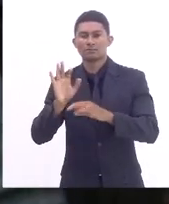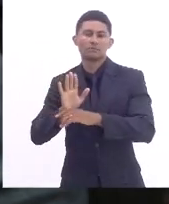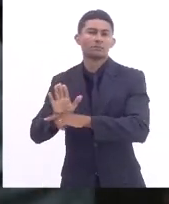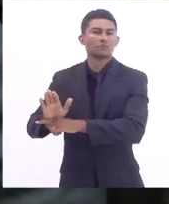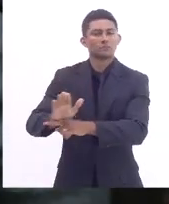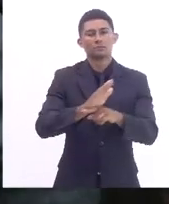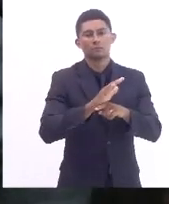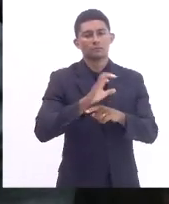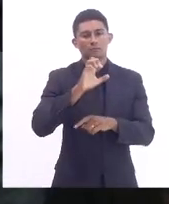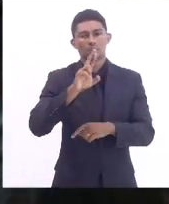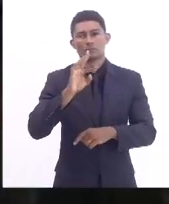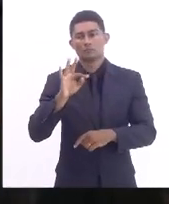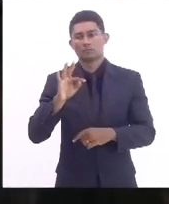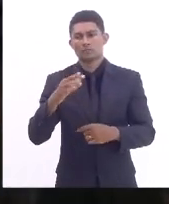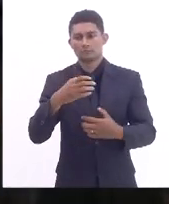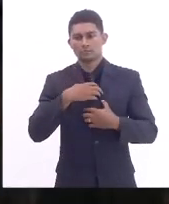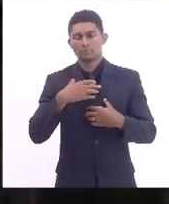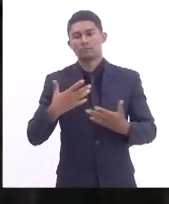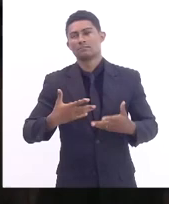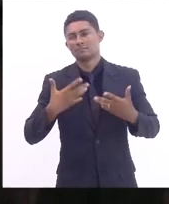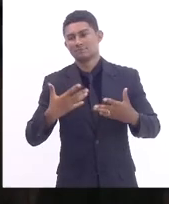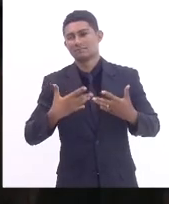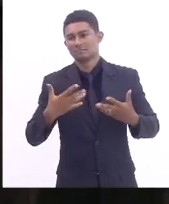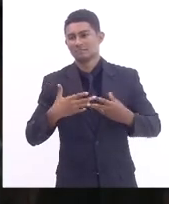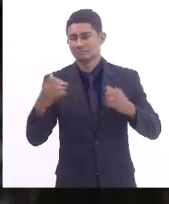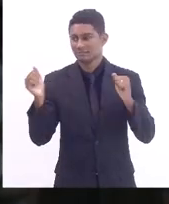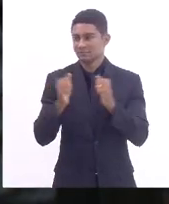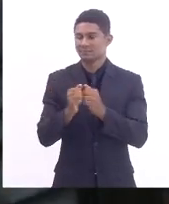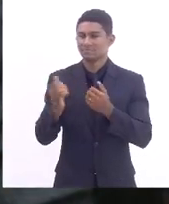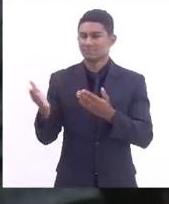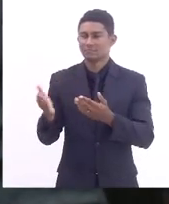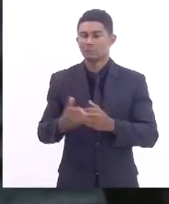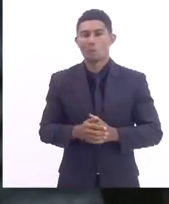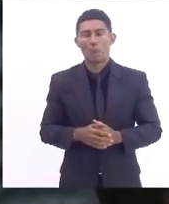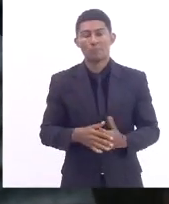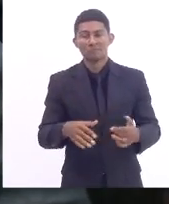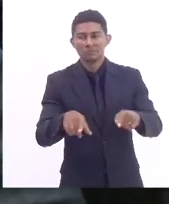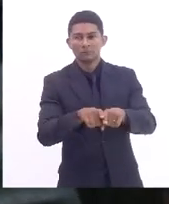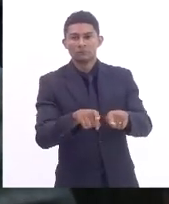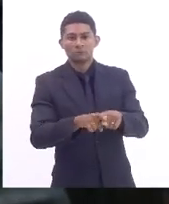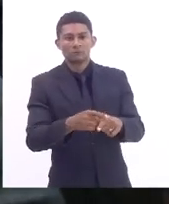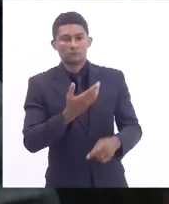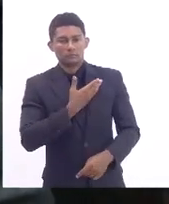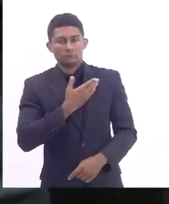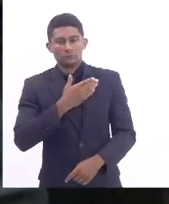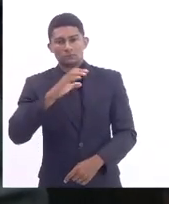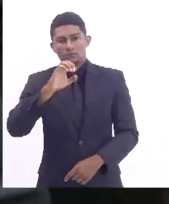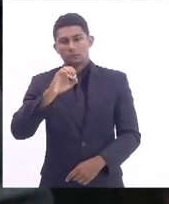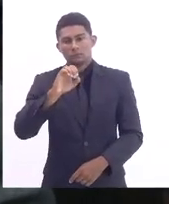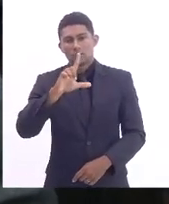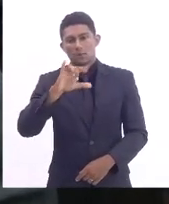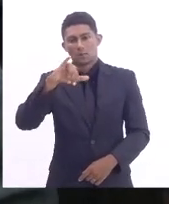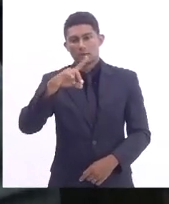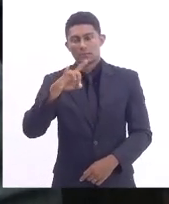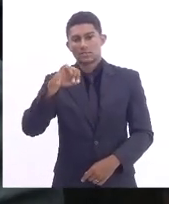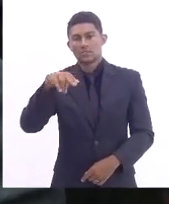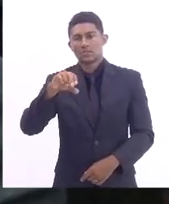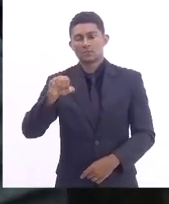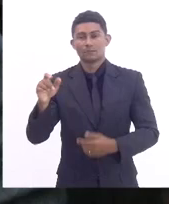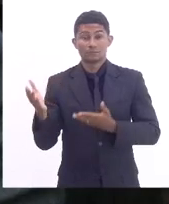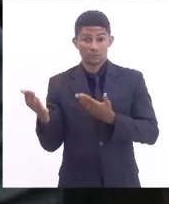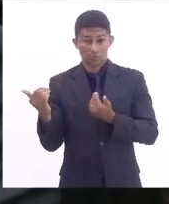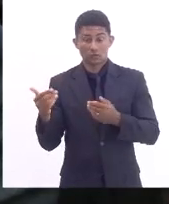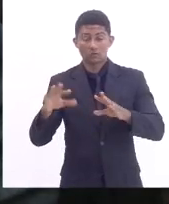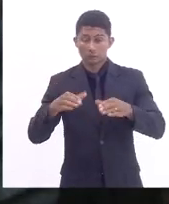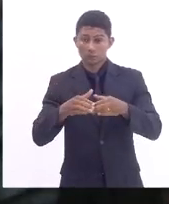muito CRT EA minha alegria meu orgulho que tá do lado dele o meu companheiro olindino que é o mais jovem da diretoria a